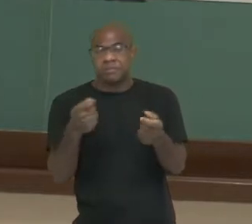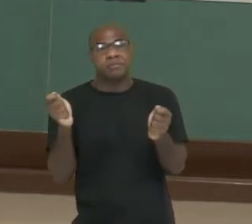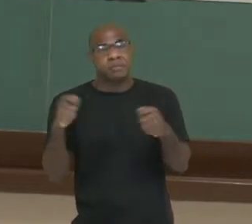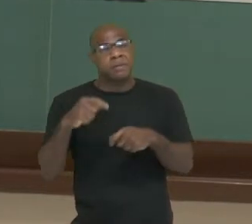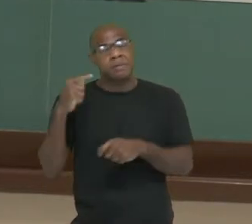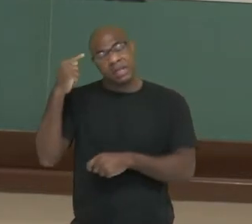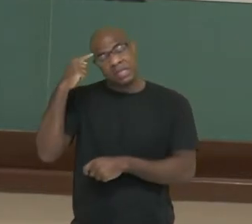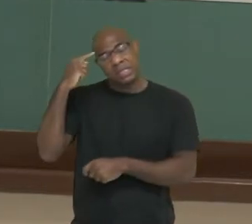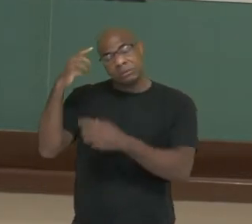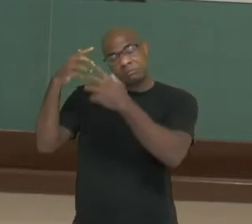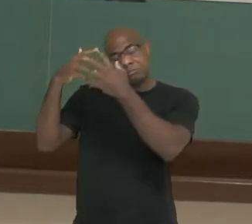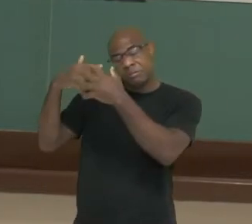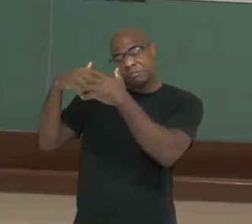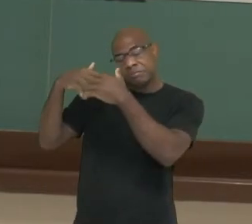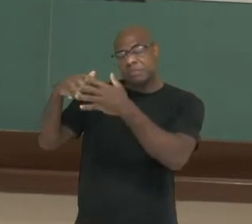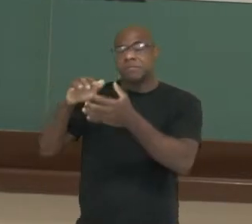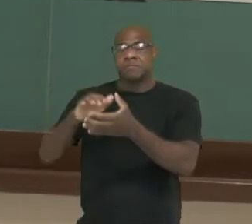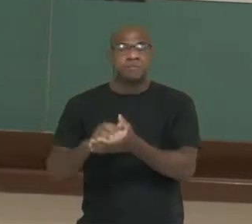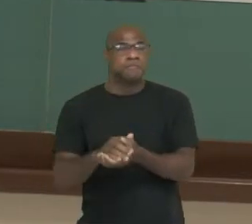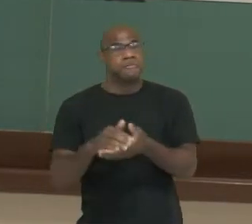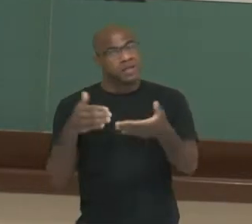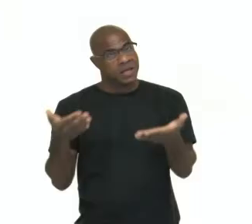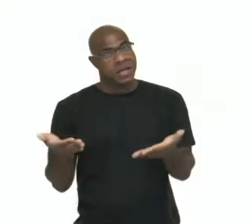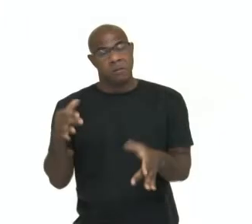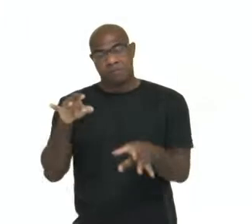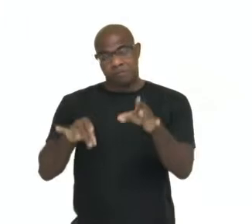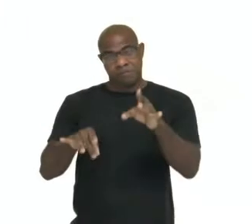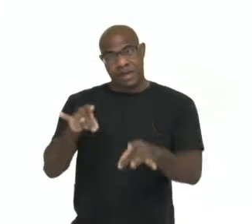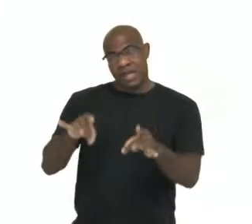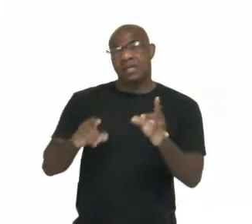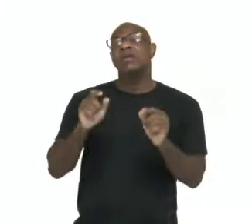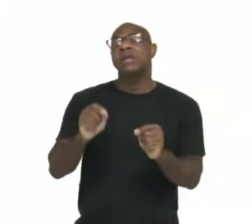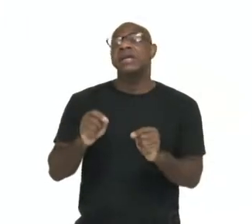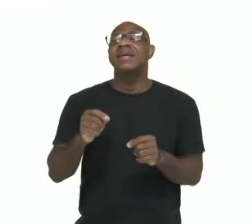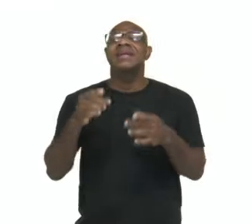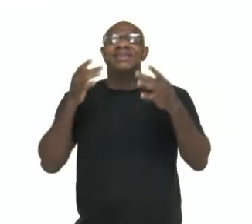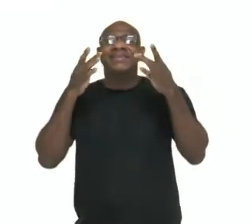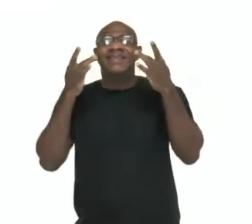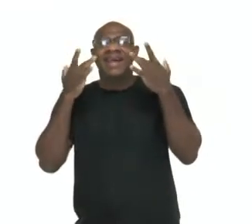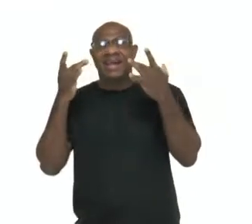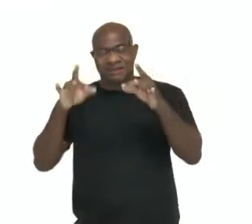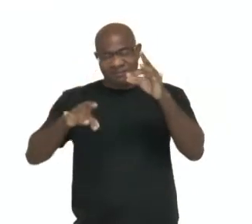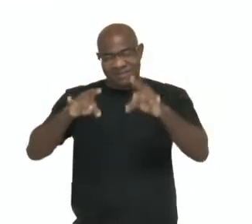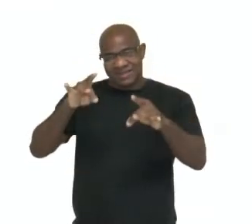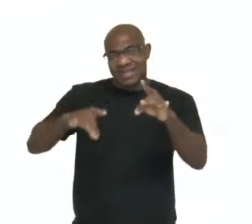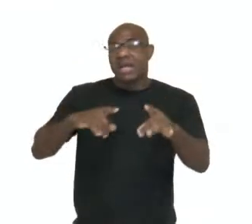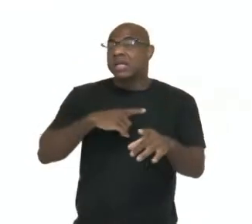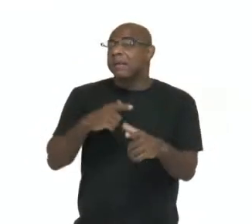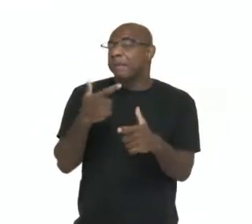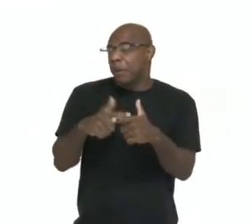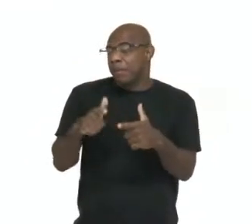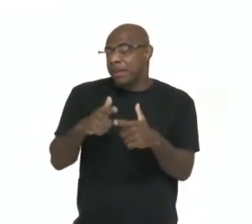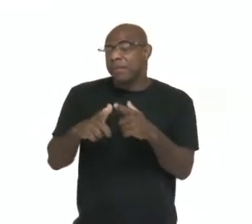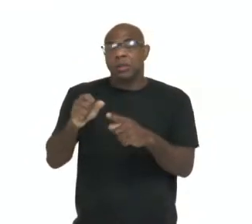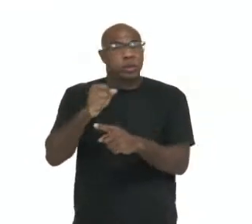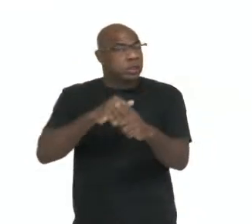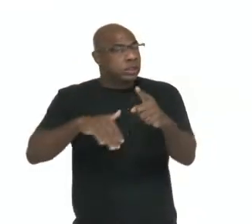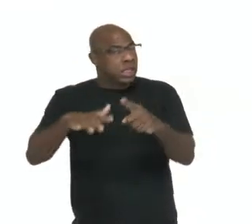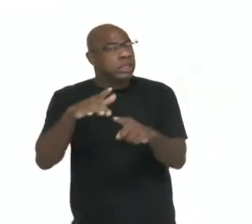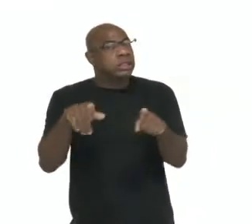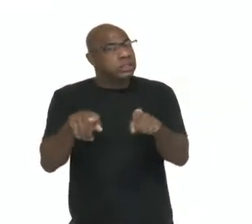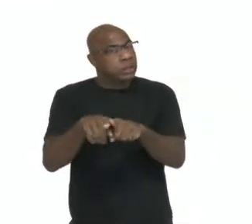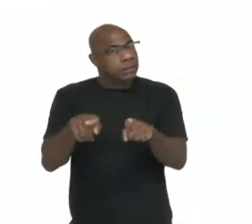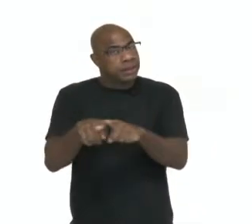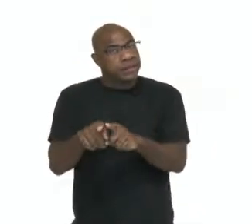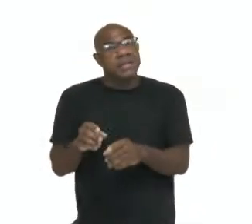refletindo. As peças de teatro, né, do oprimido têm como temática problemas sociais e buscam ao longo da apresentação que o